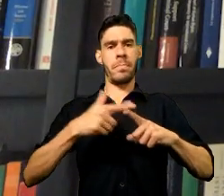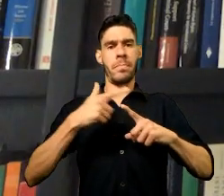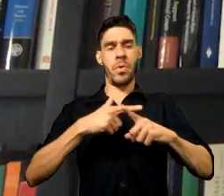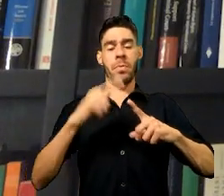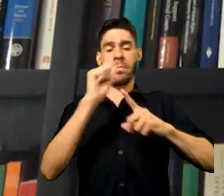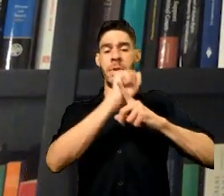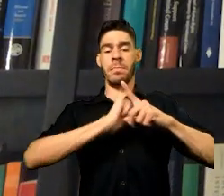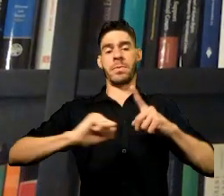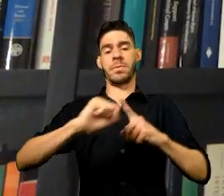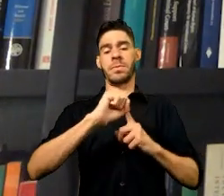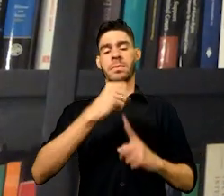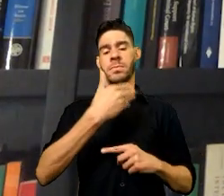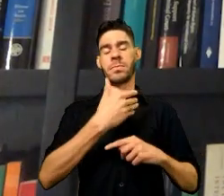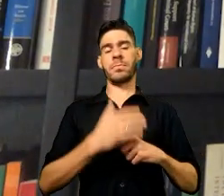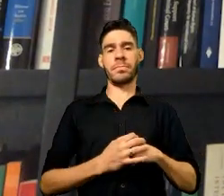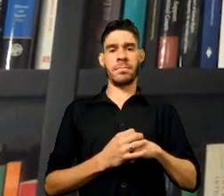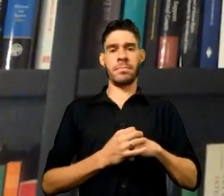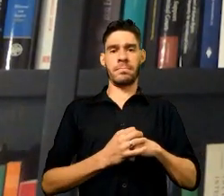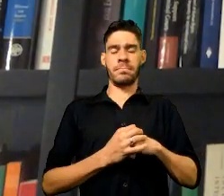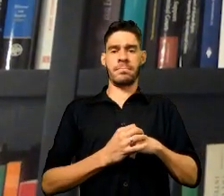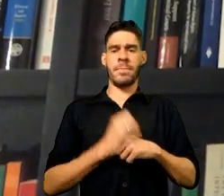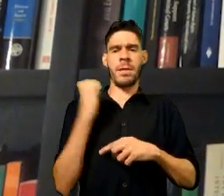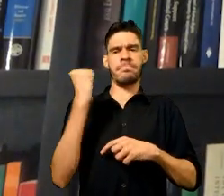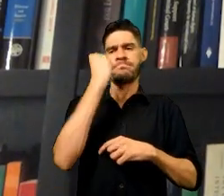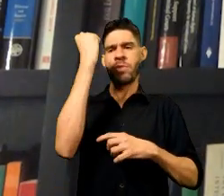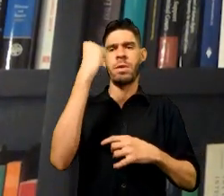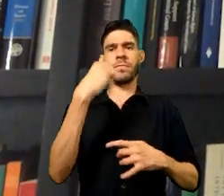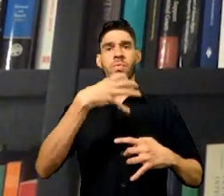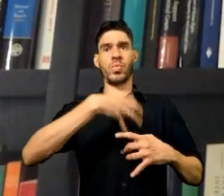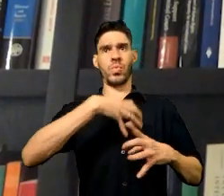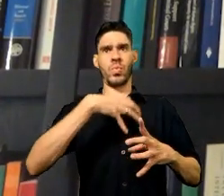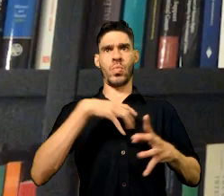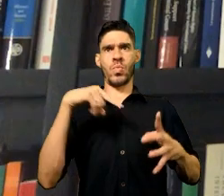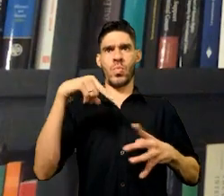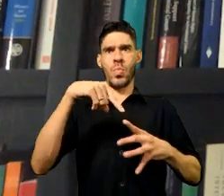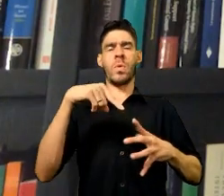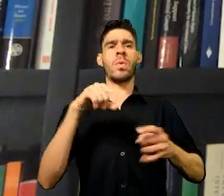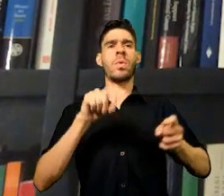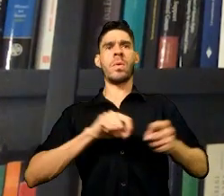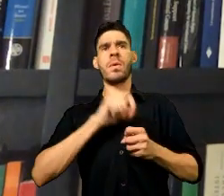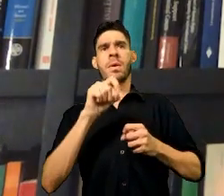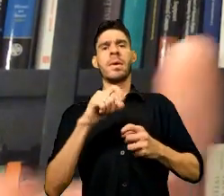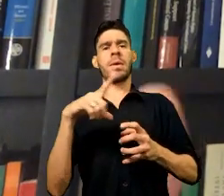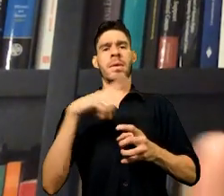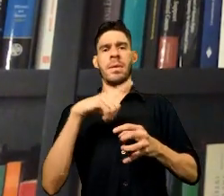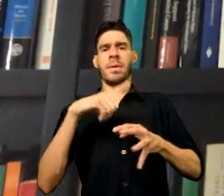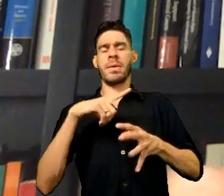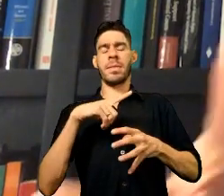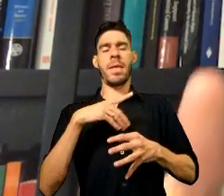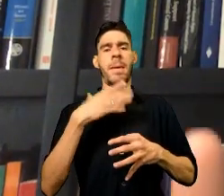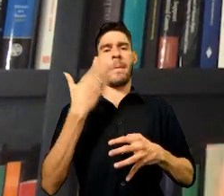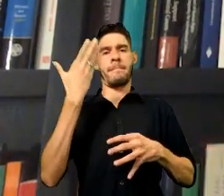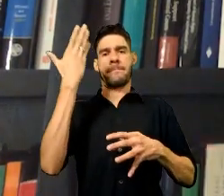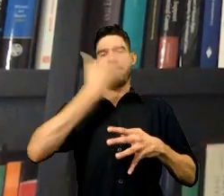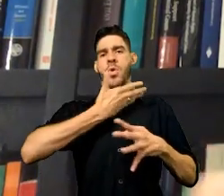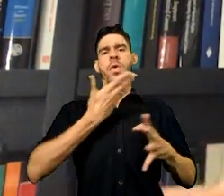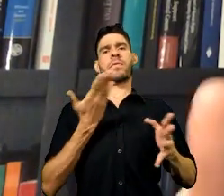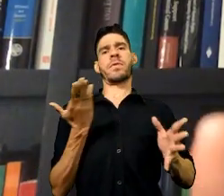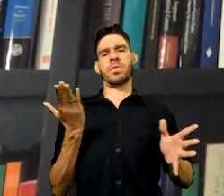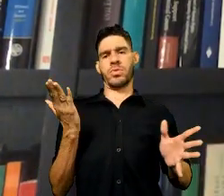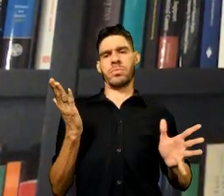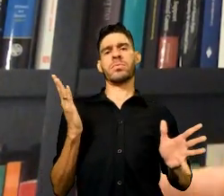de ordem pública. Esta grave situação de ordem pública, ela está mais do